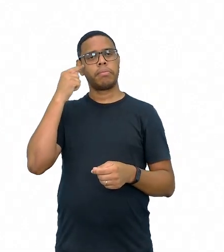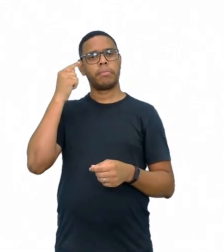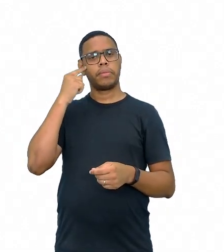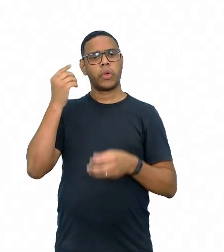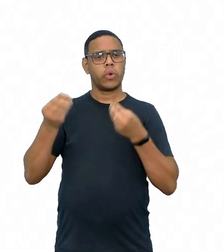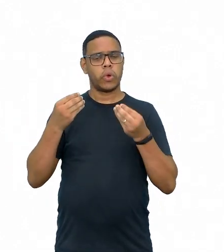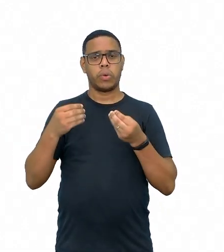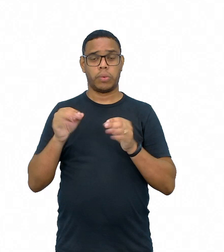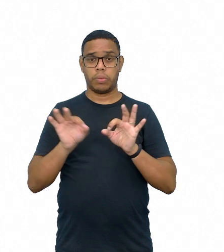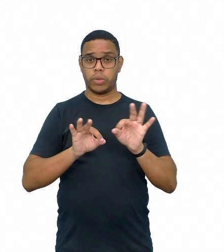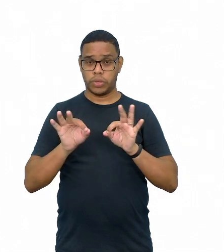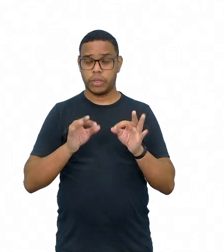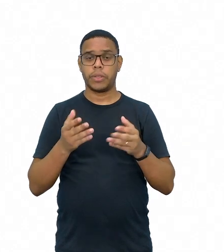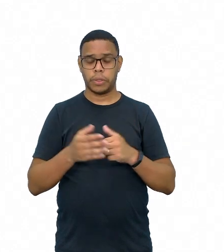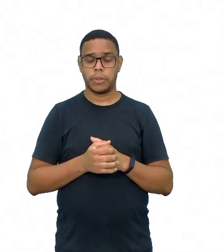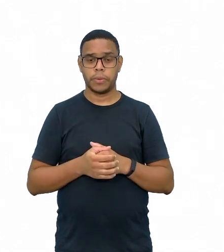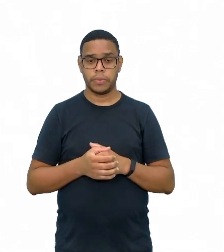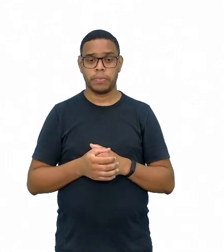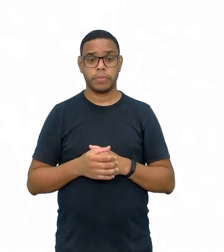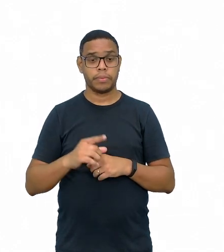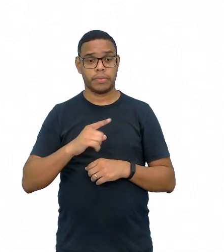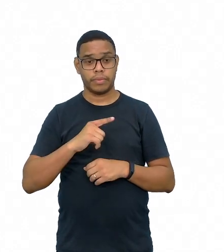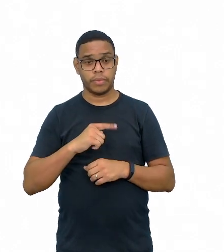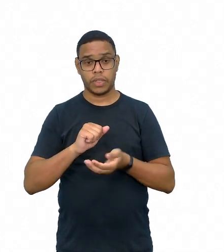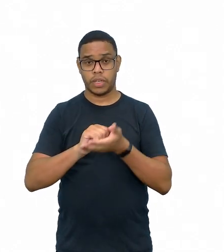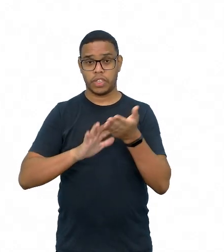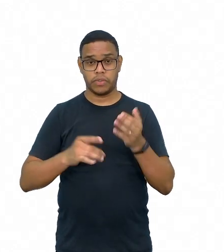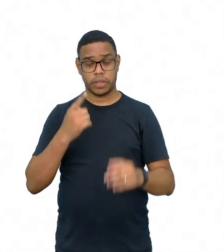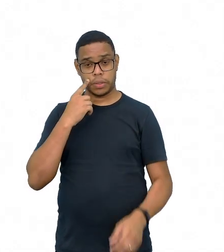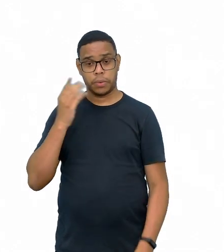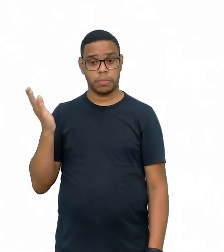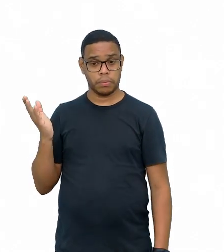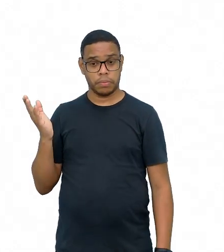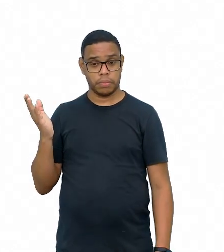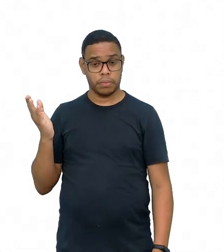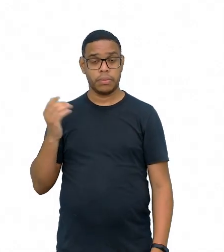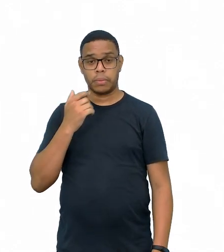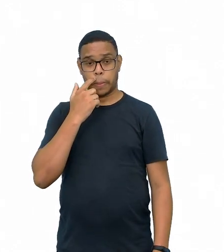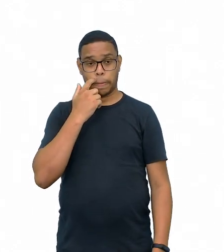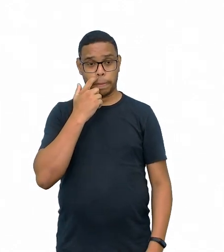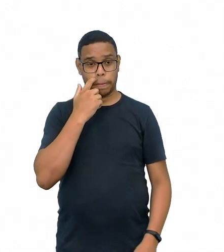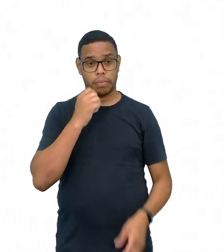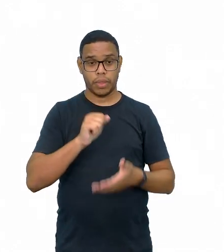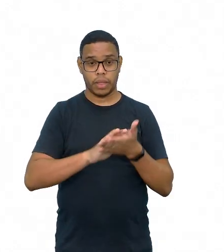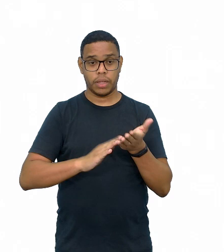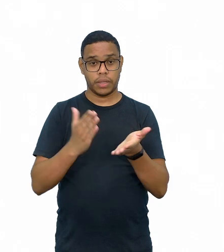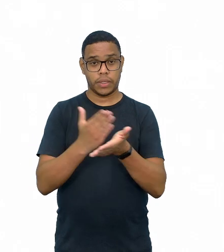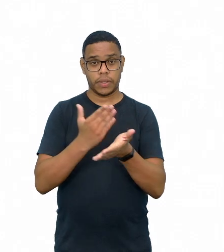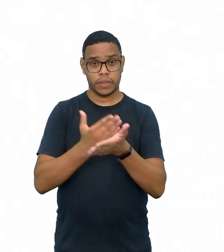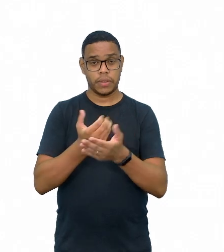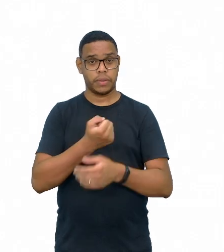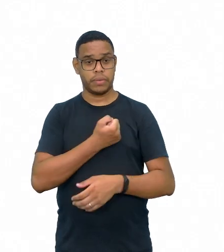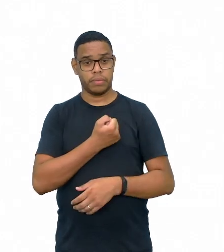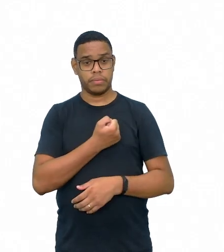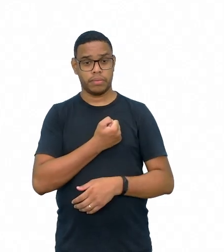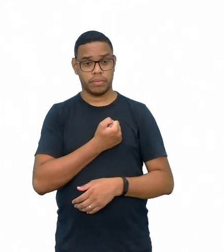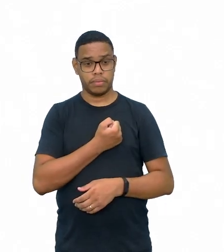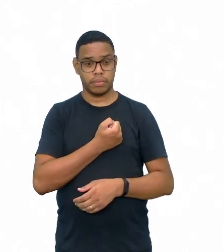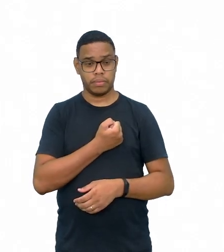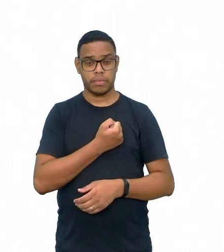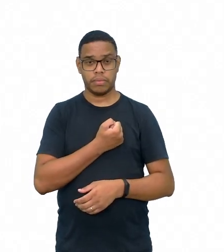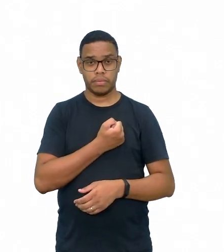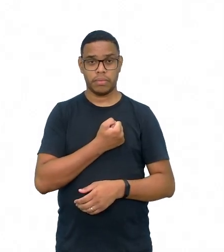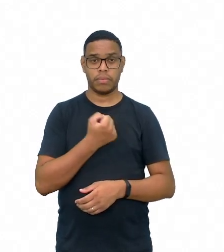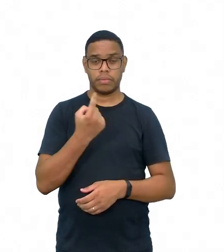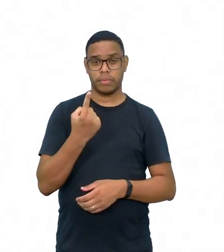nesse projeto, tá bom? Nós temos aqui uma atividade, essa atividade da página, do caderno, da